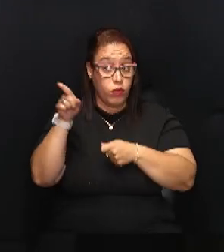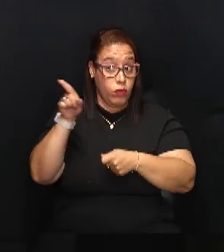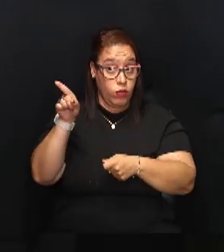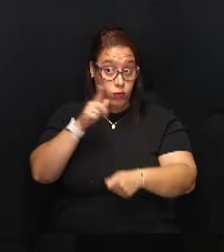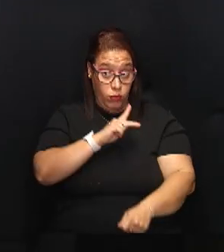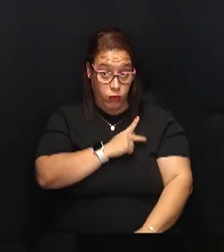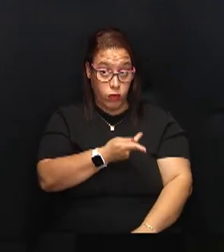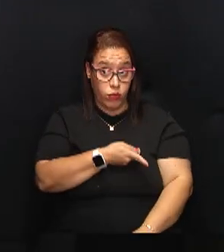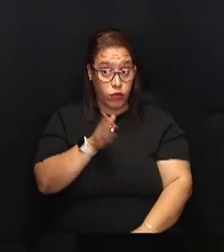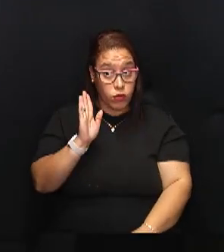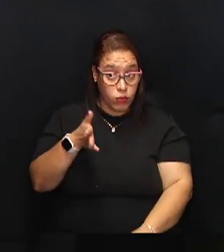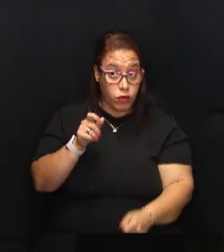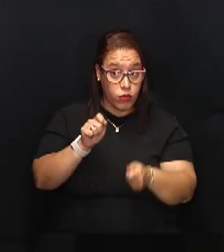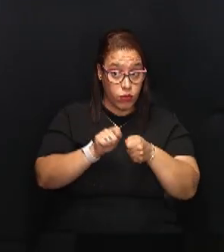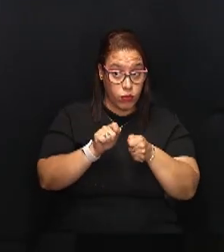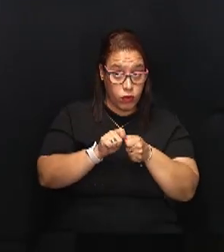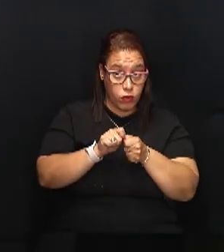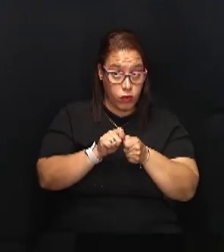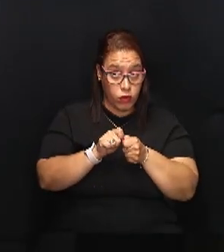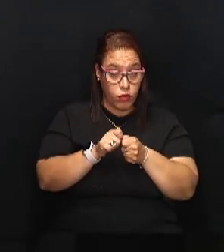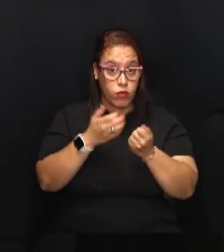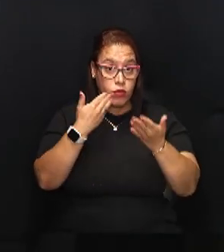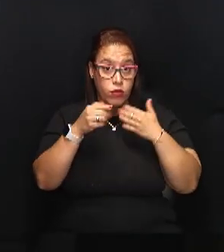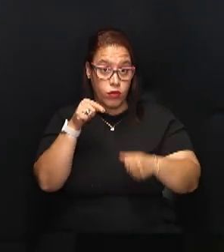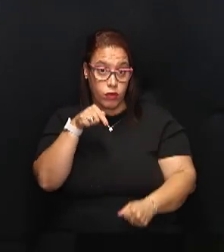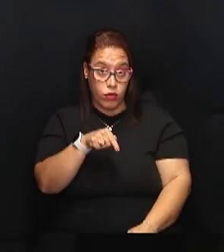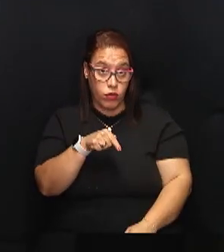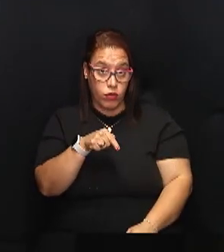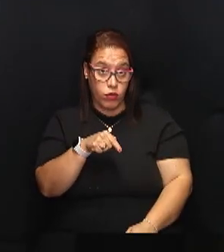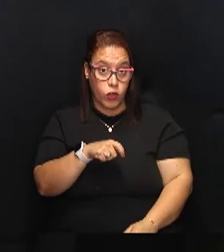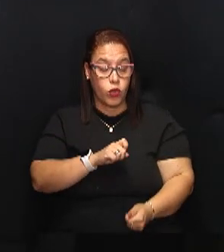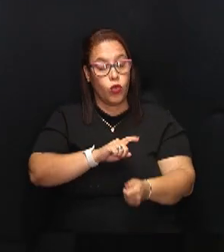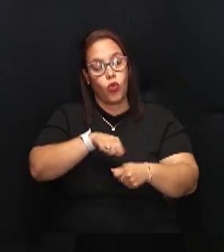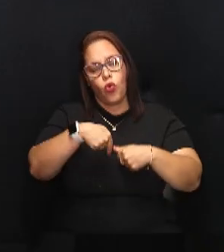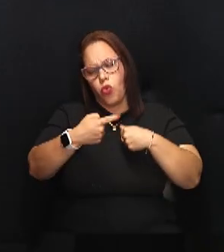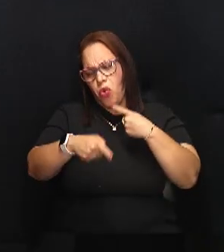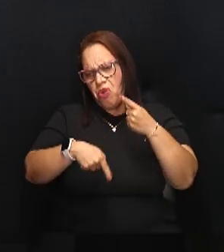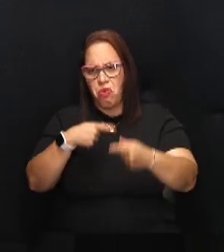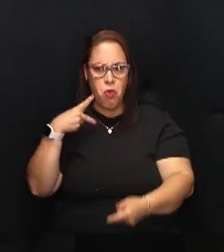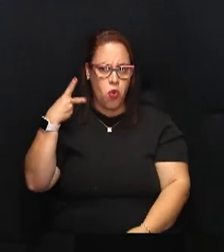o vereador Paulo Haddad já conversou aqui com a gente, quanto com outros